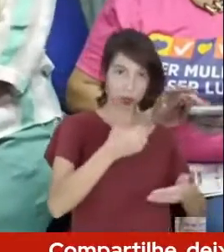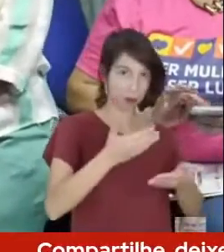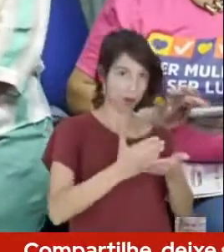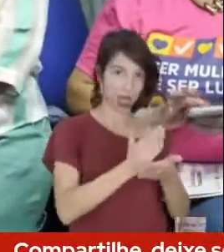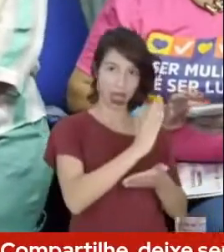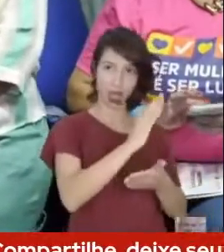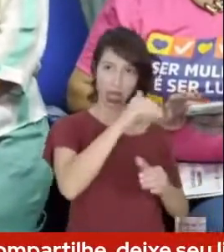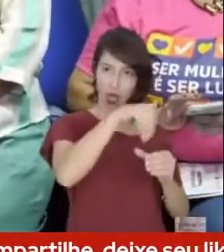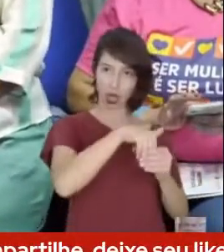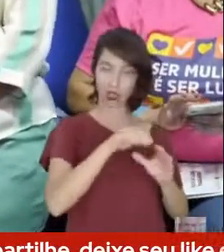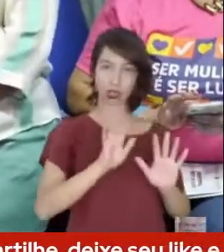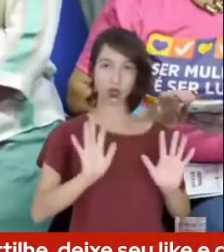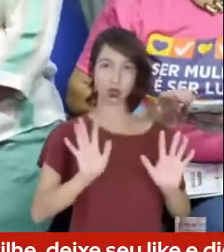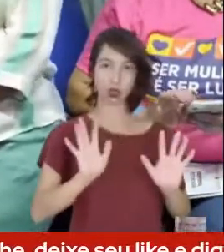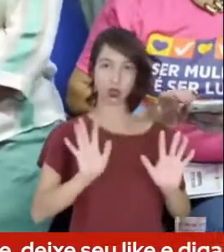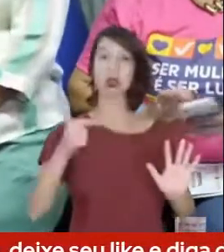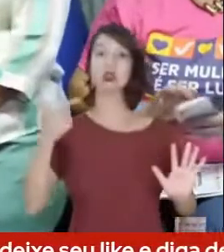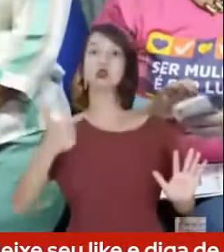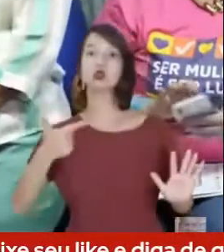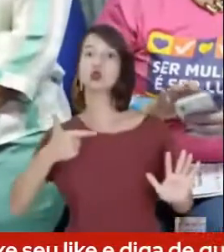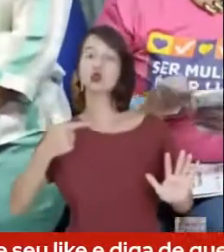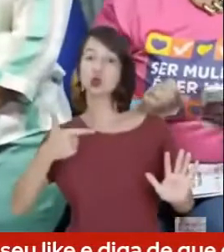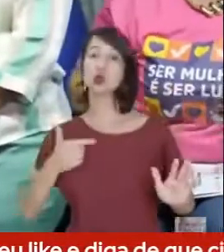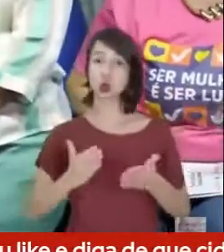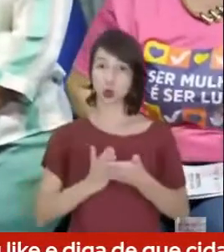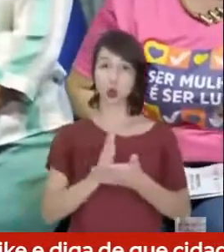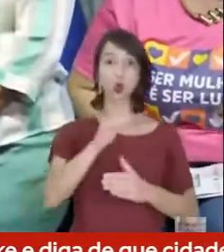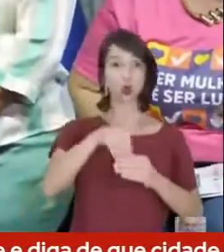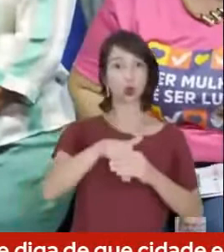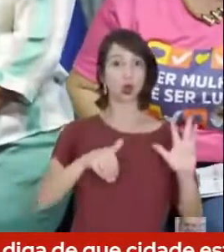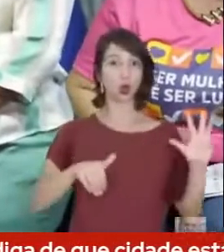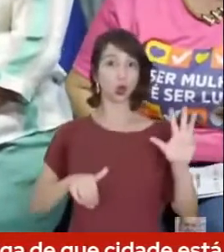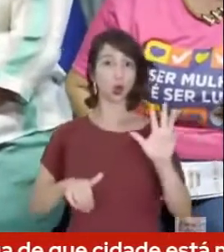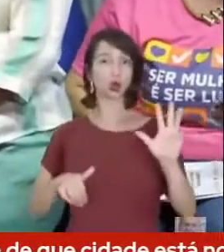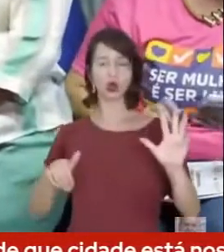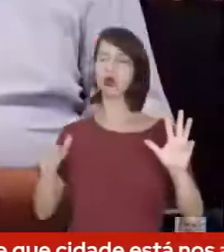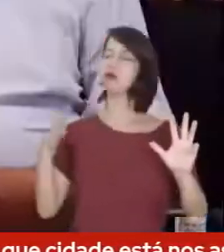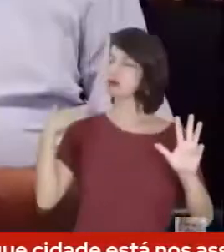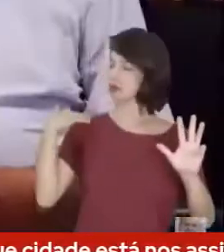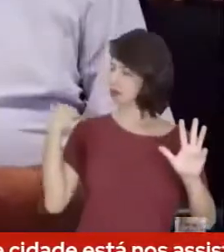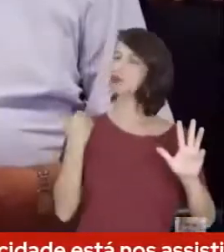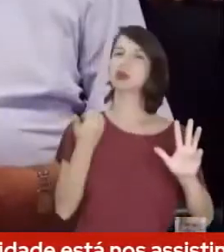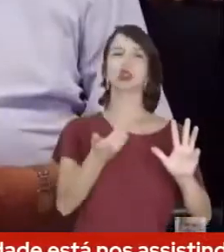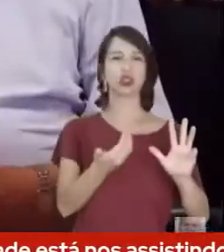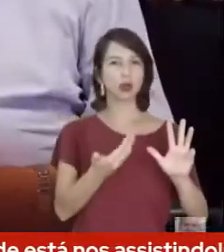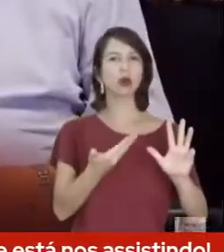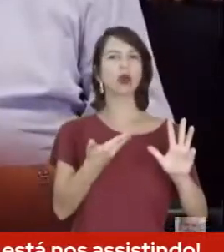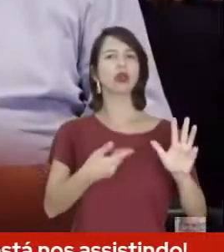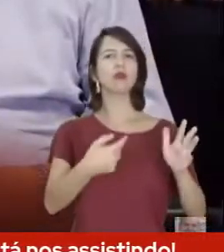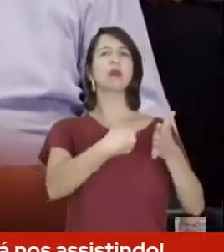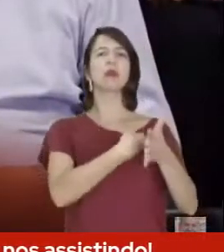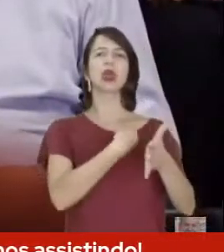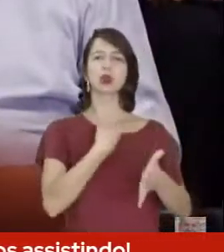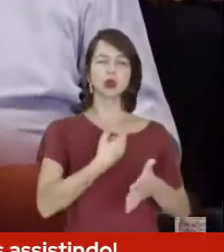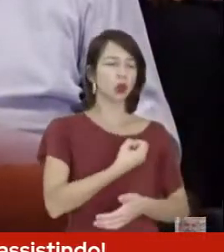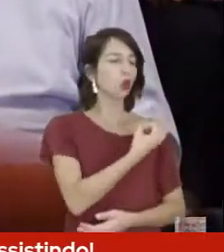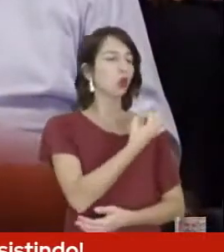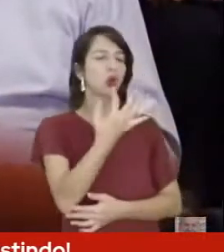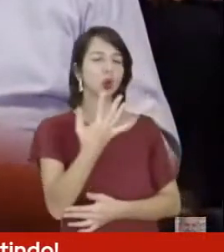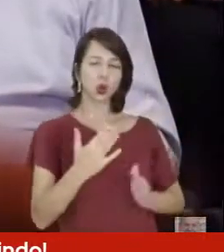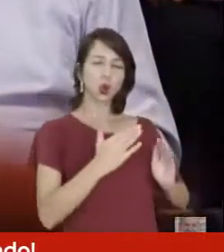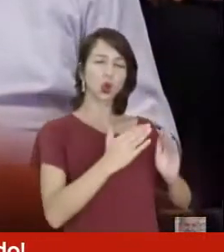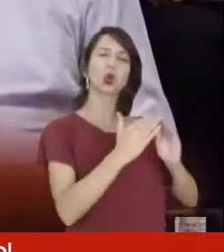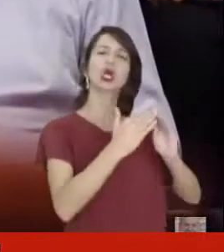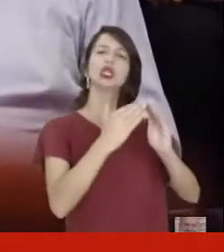chamou e perguntou para nós, para mim, quantas casas vocês acham que vocês... Quantas casas vocês